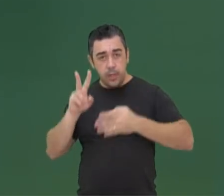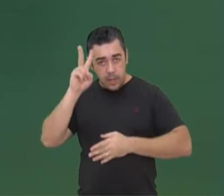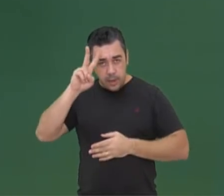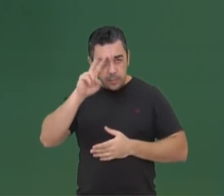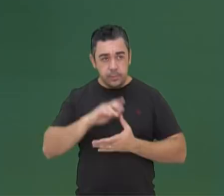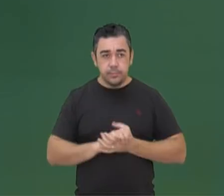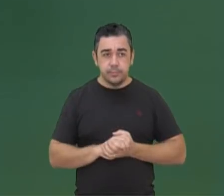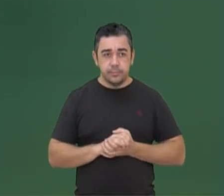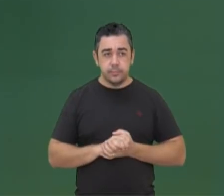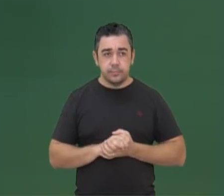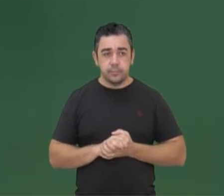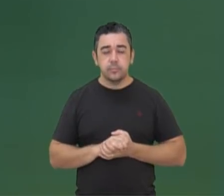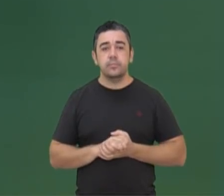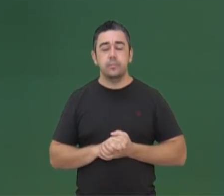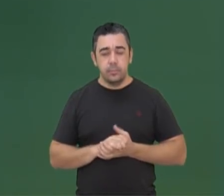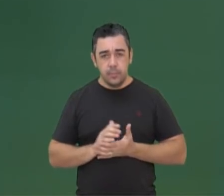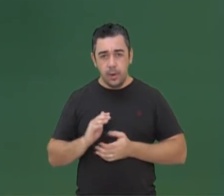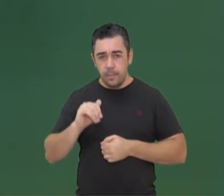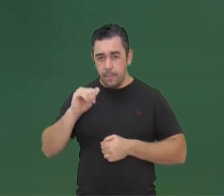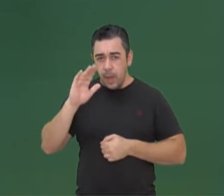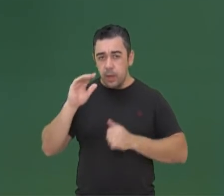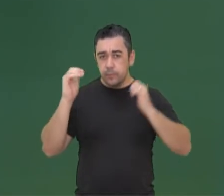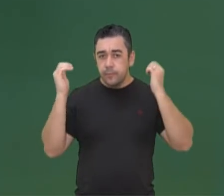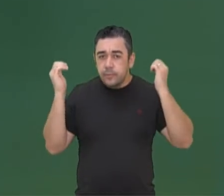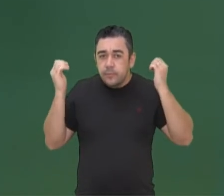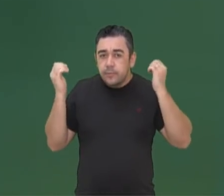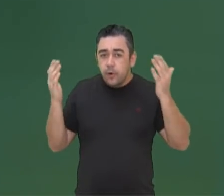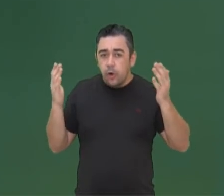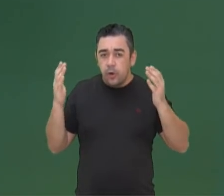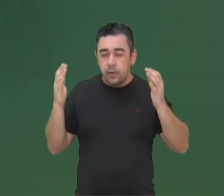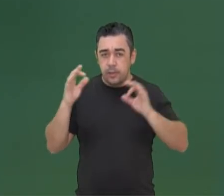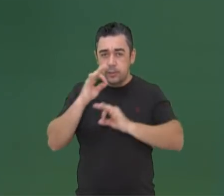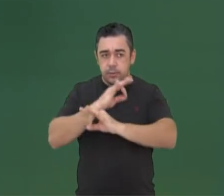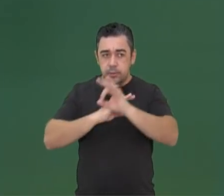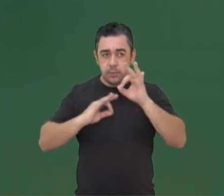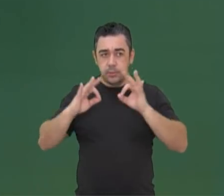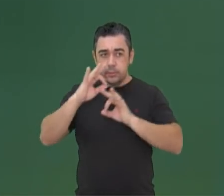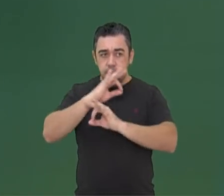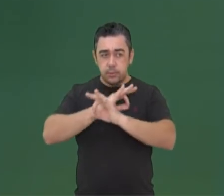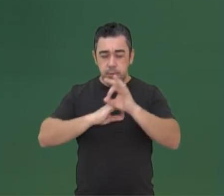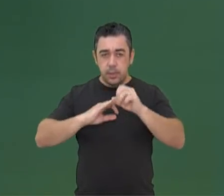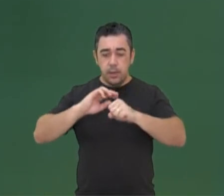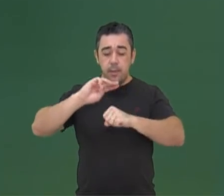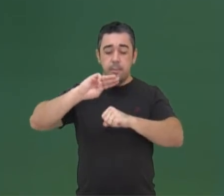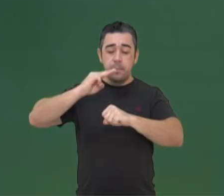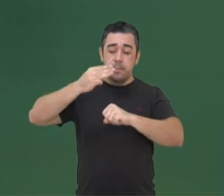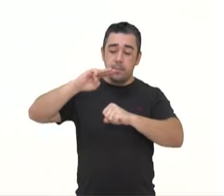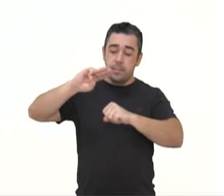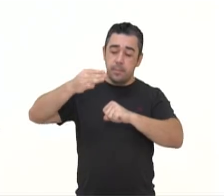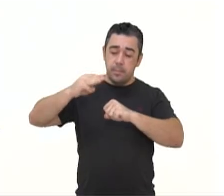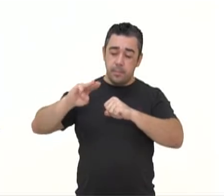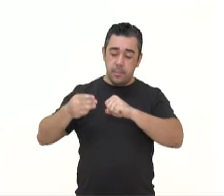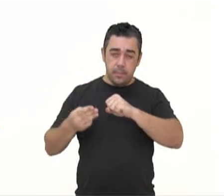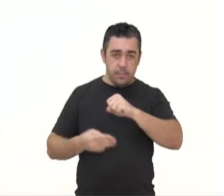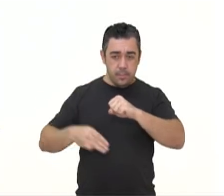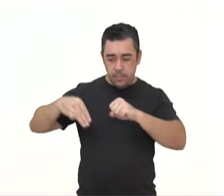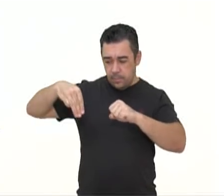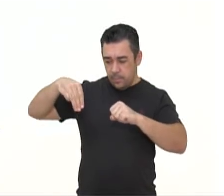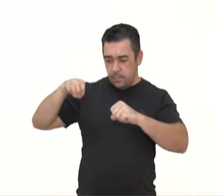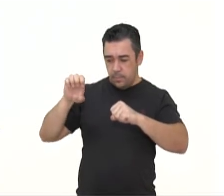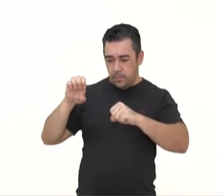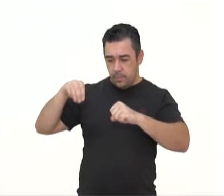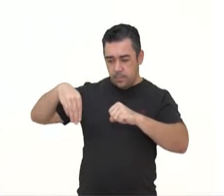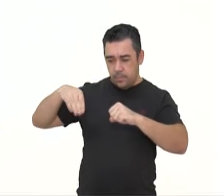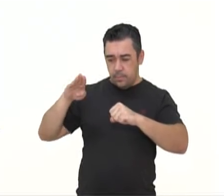partes? Então vamos de mais externo do que tinha na célula. Então, a membrana plasmática. É